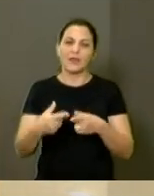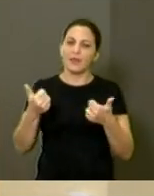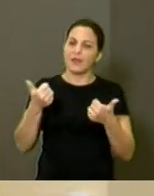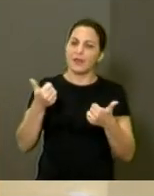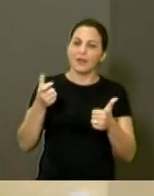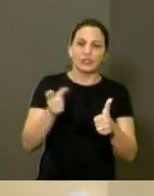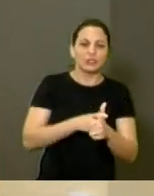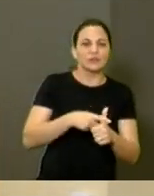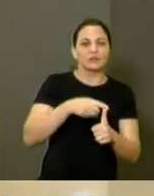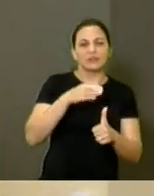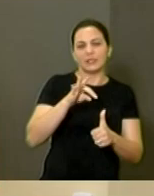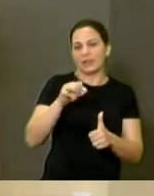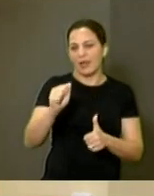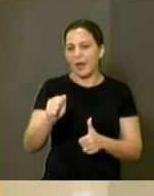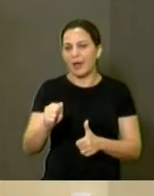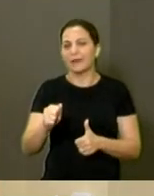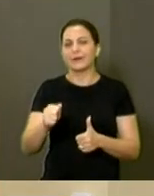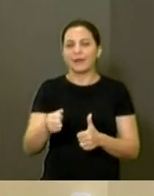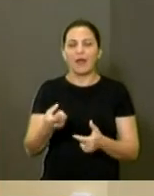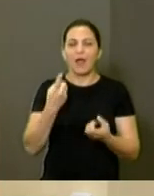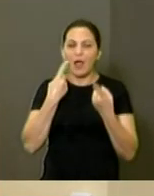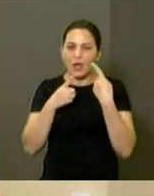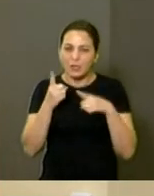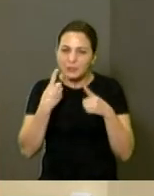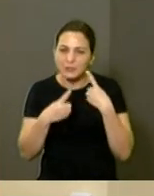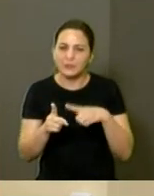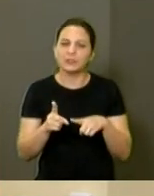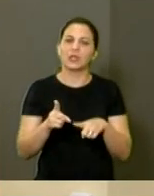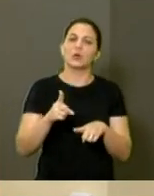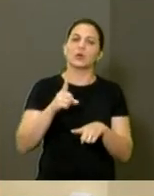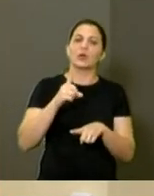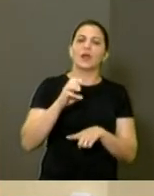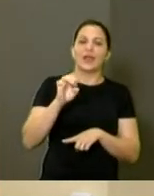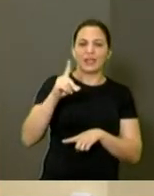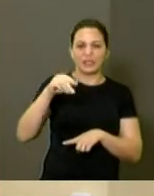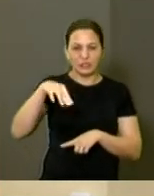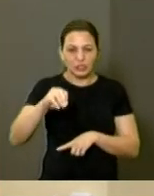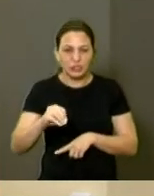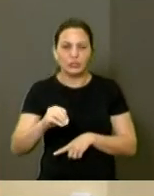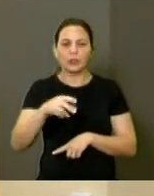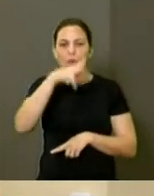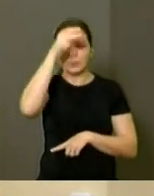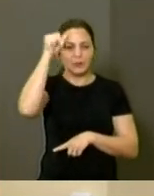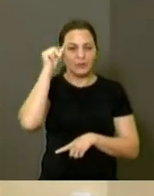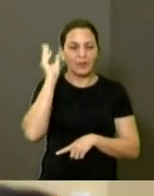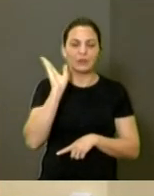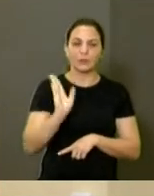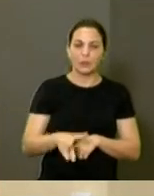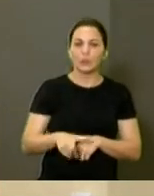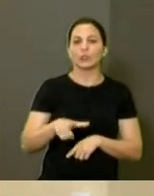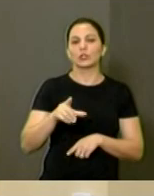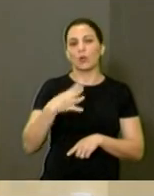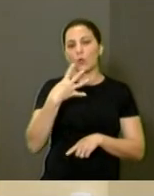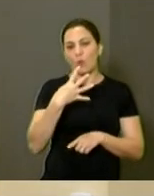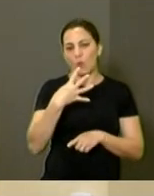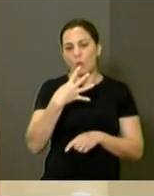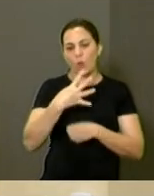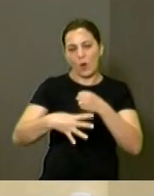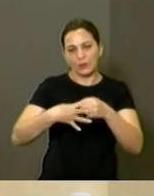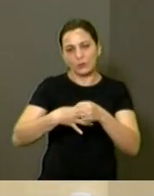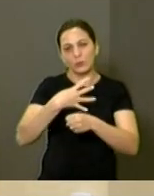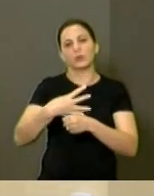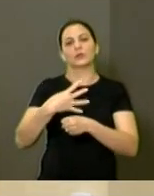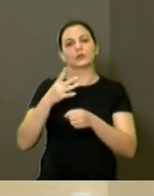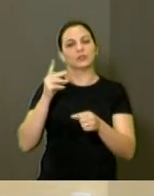ex-prefeito Edinho nós apanhamos do atual prefeito e demoraram mais 4 anos para fazer aquilo que tinha que ser feito